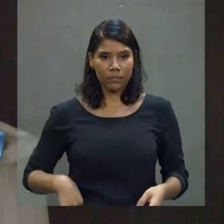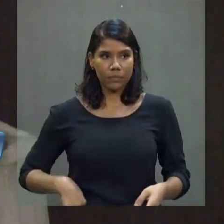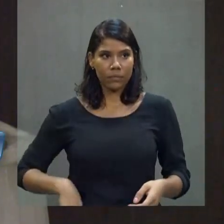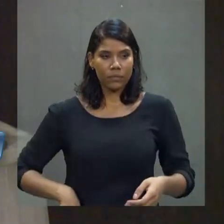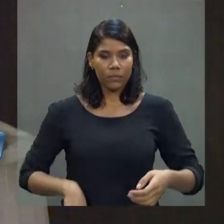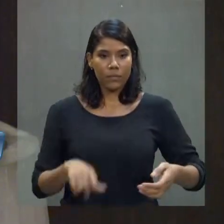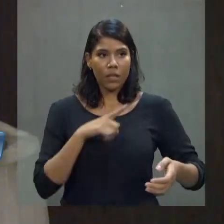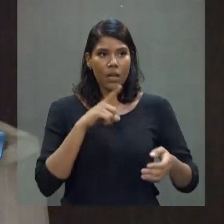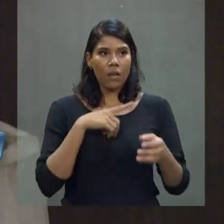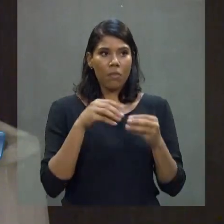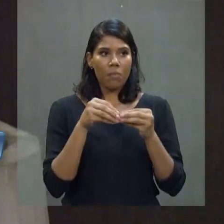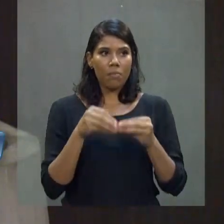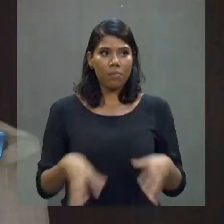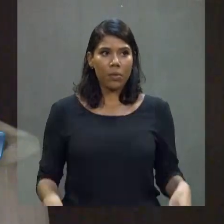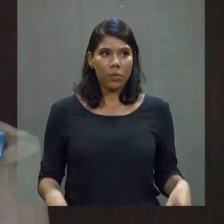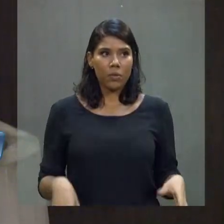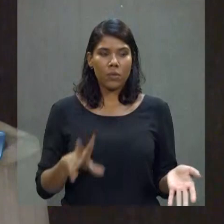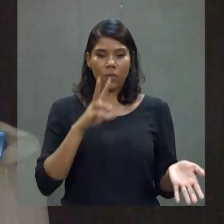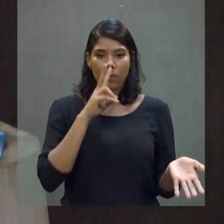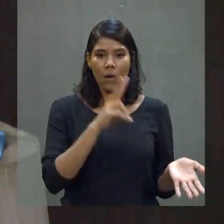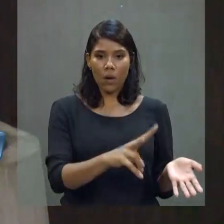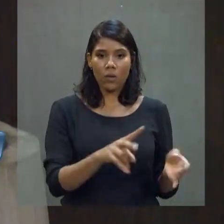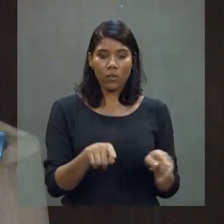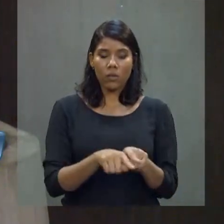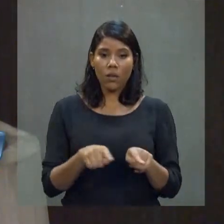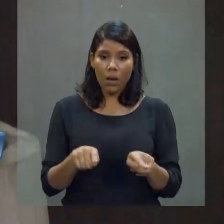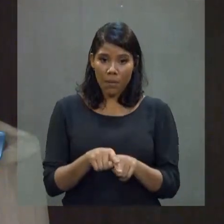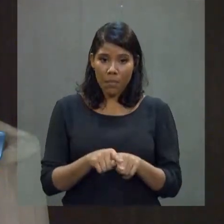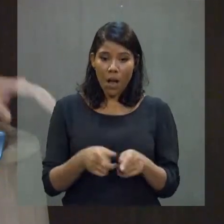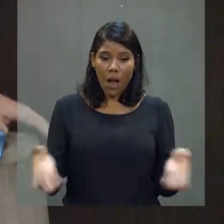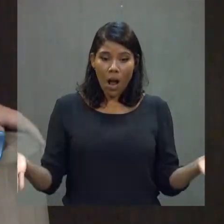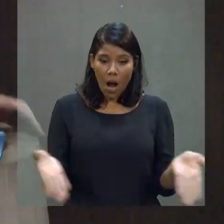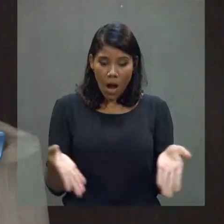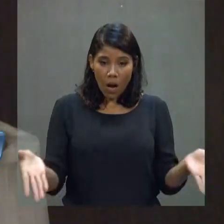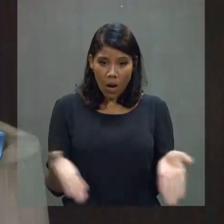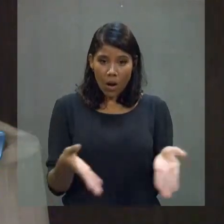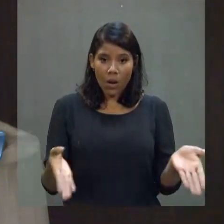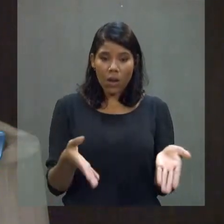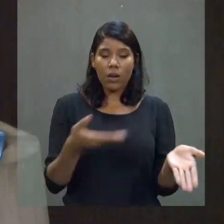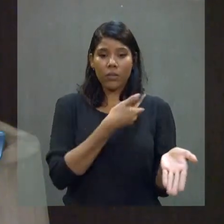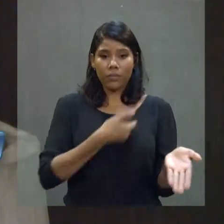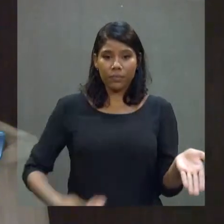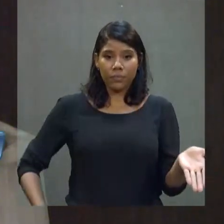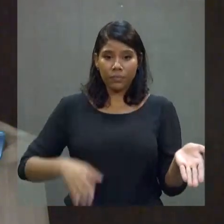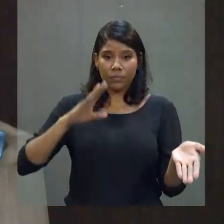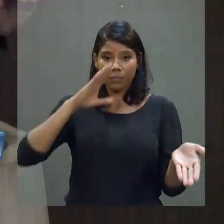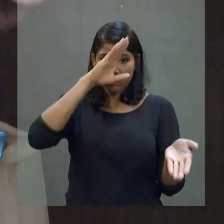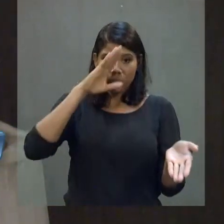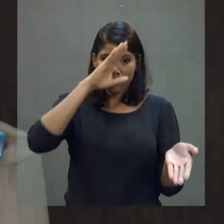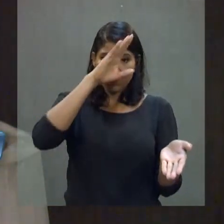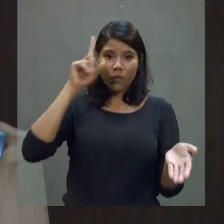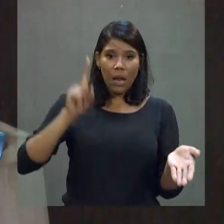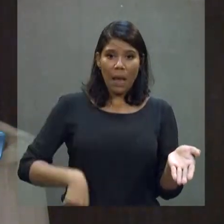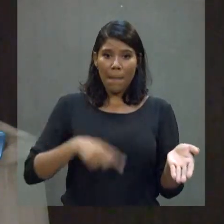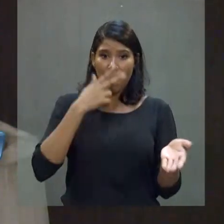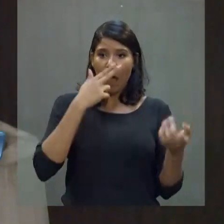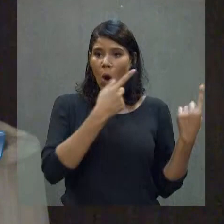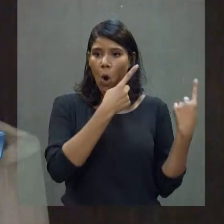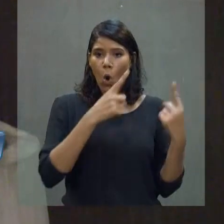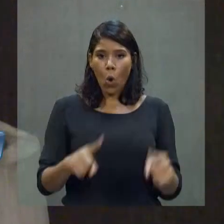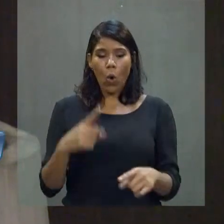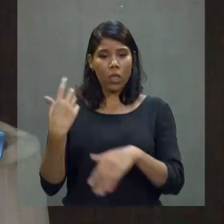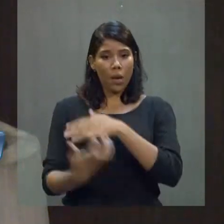um prejuízo bilionário, e, na sequência, agora, sob o governo Bolsonaro, repito que é um governo